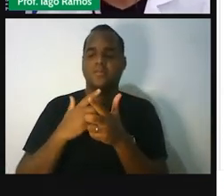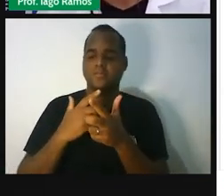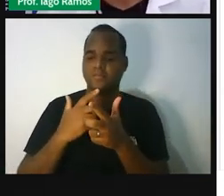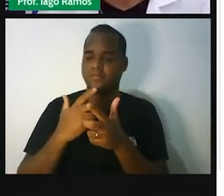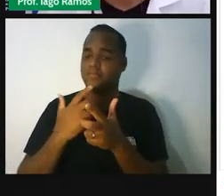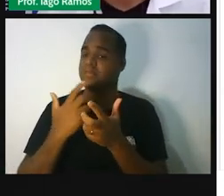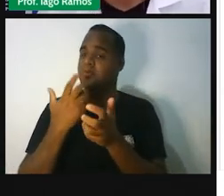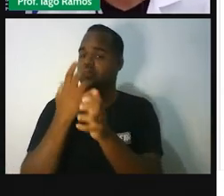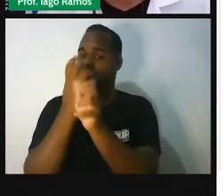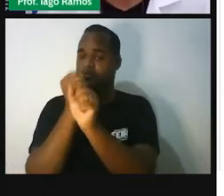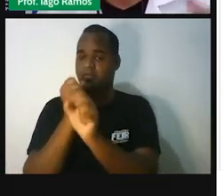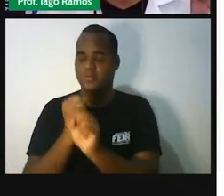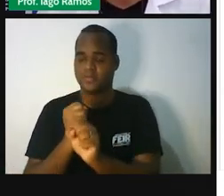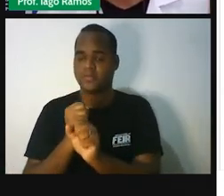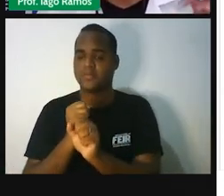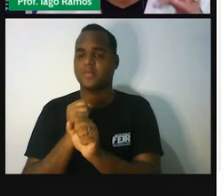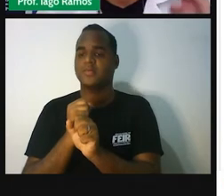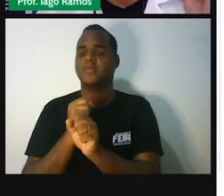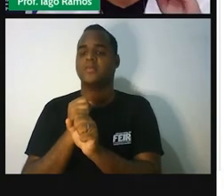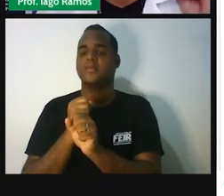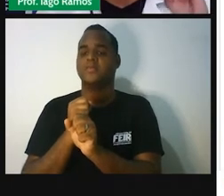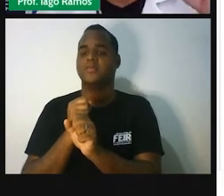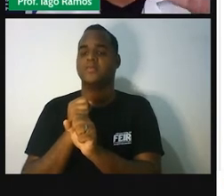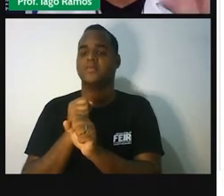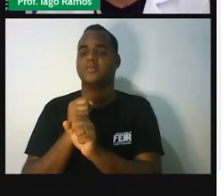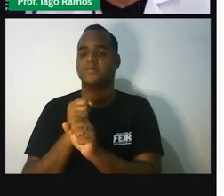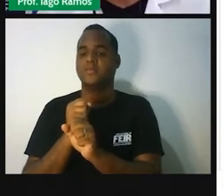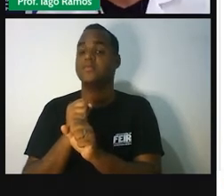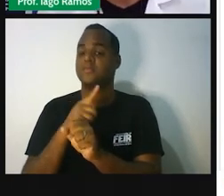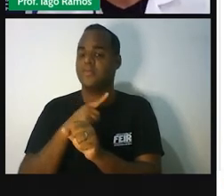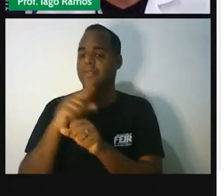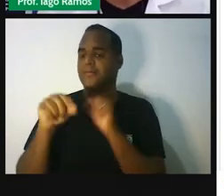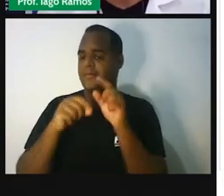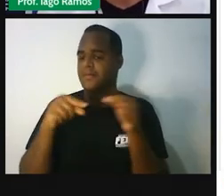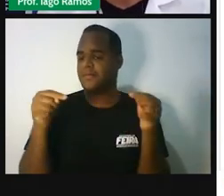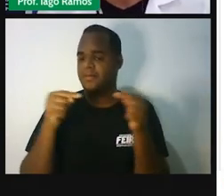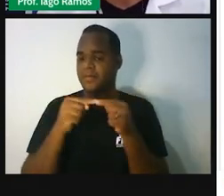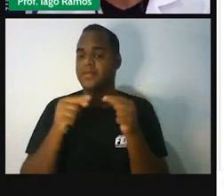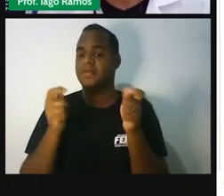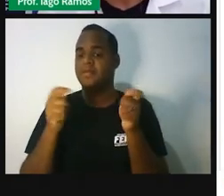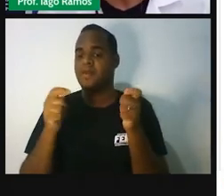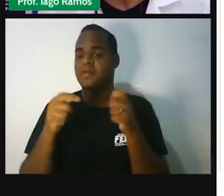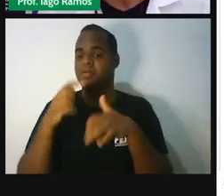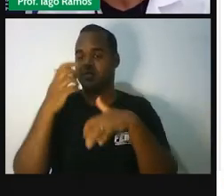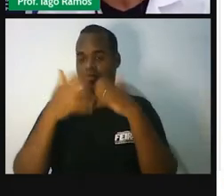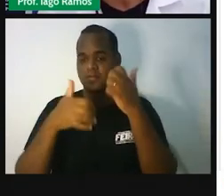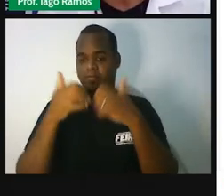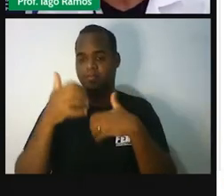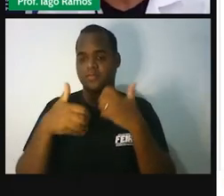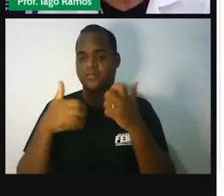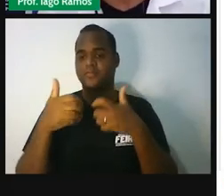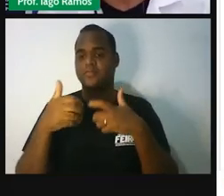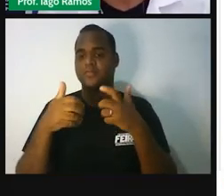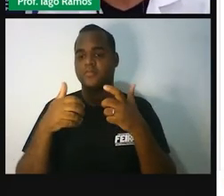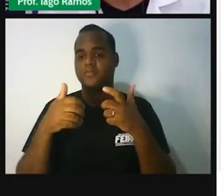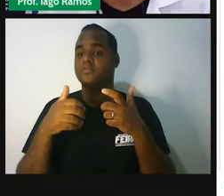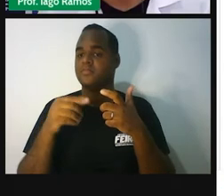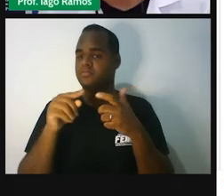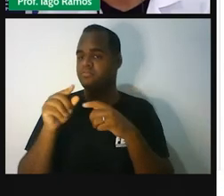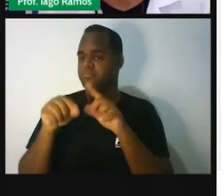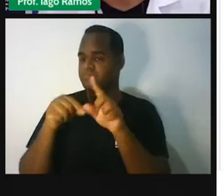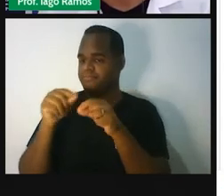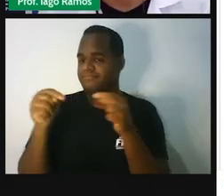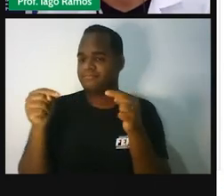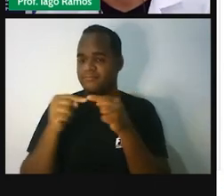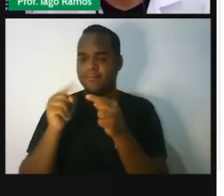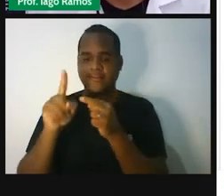com quatro cores diferentes aí, né? Escolhendo uma cor para cada pipa, certo? Bom, esse é o